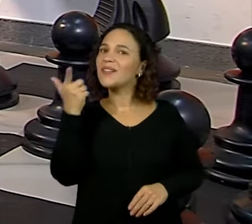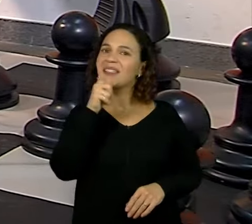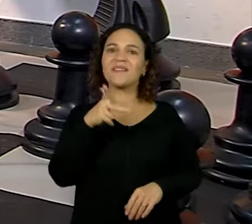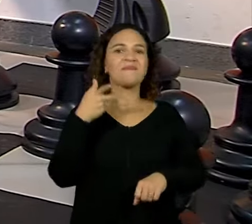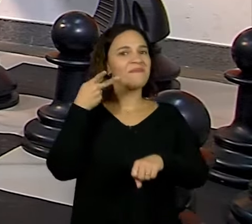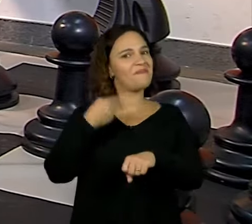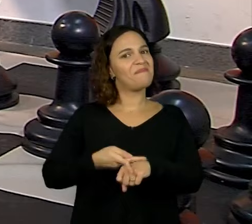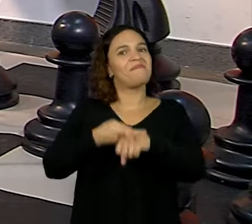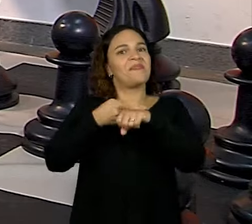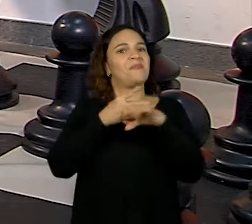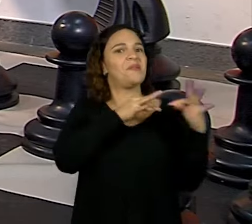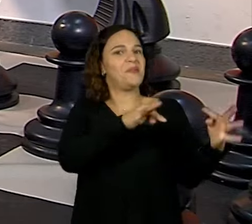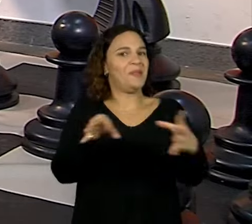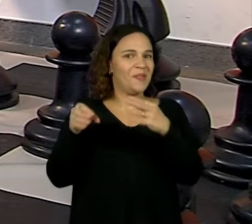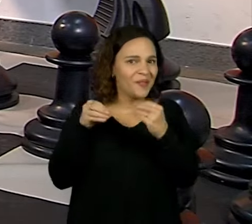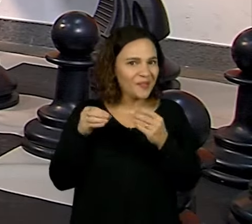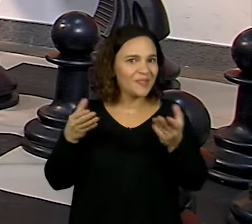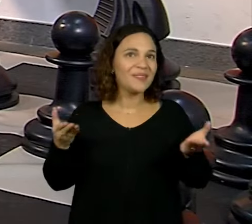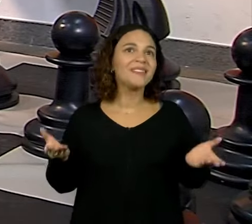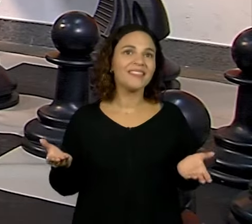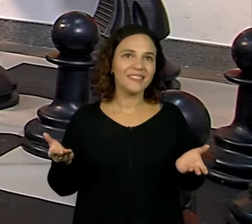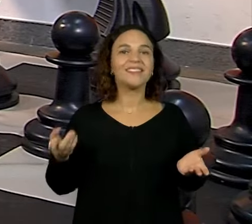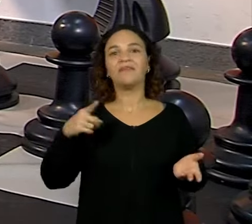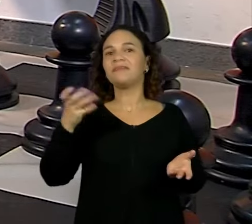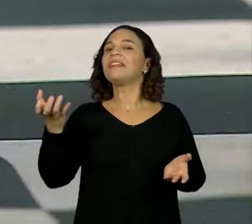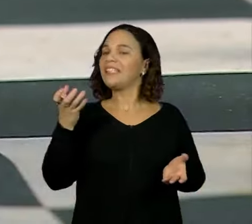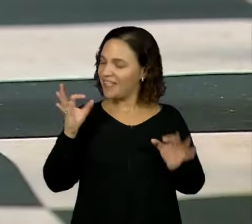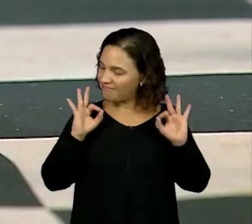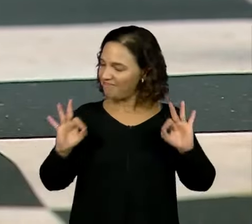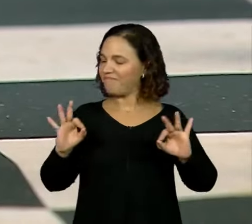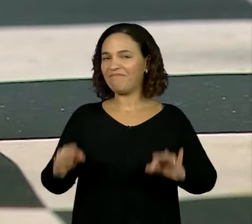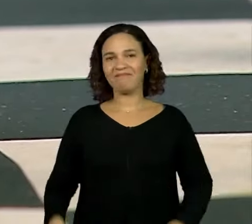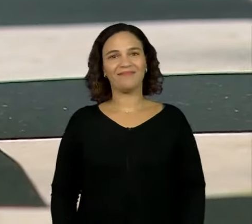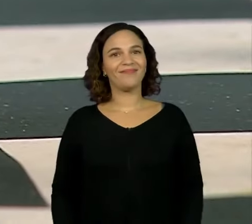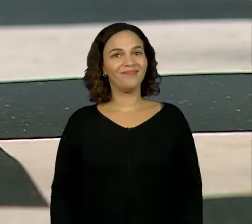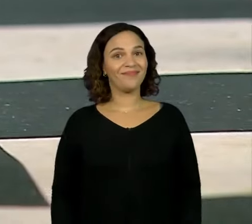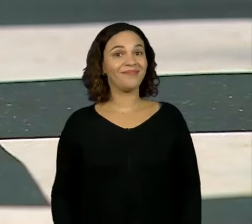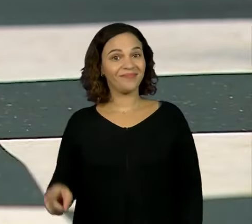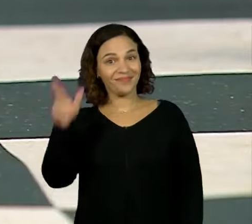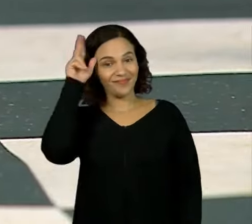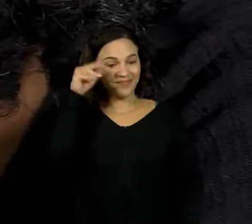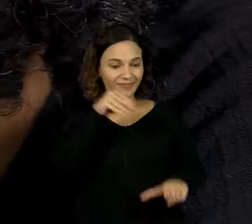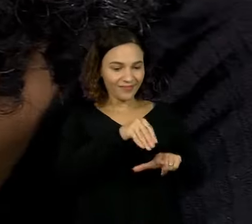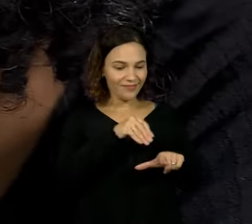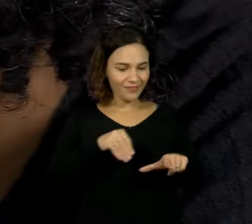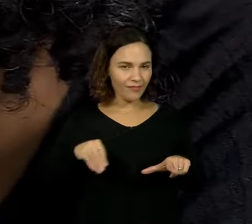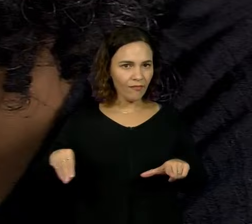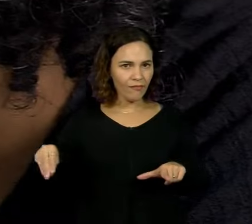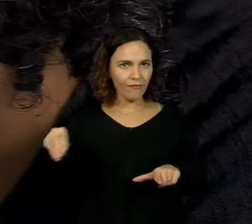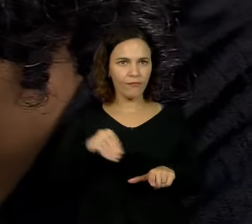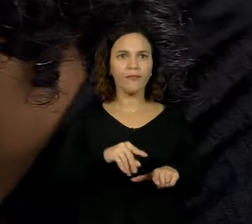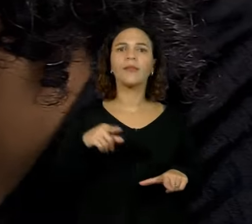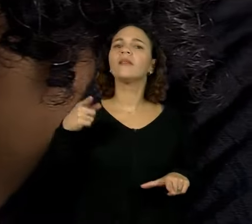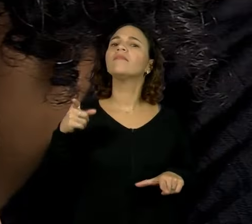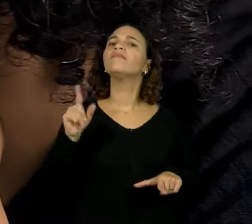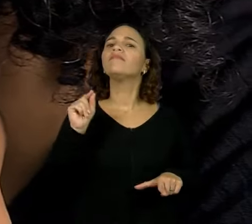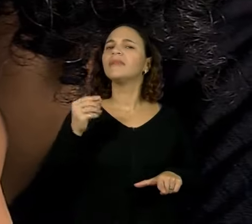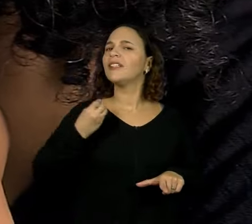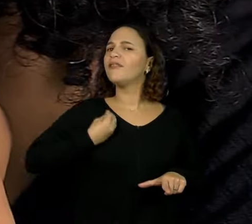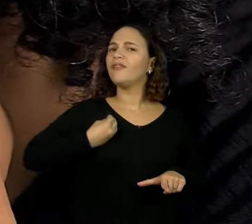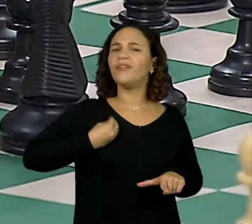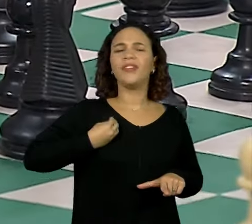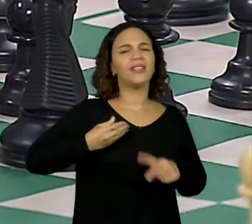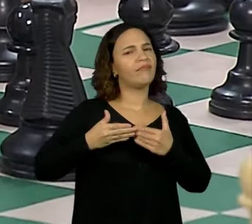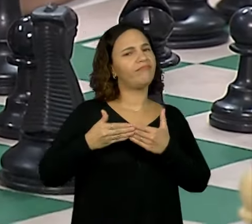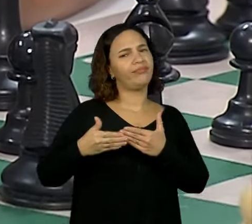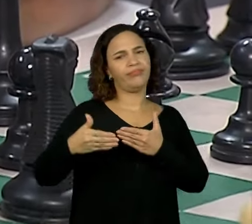pode e a gente quer muito ir mesmo. O xadrez é um jogo que se estende para a vida